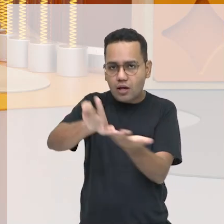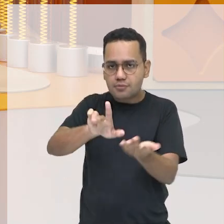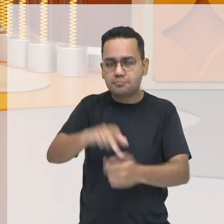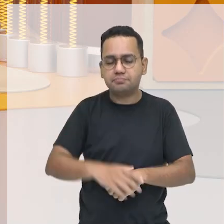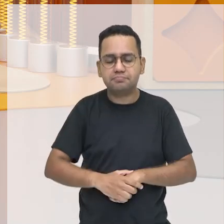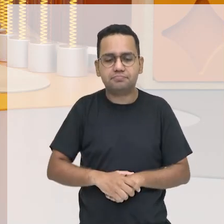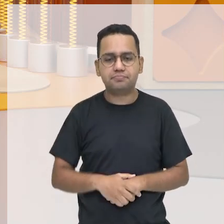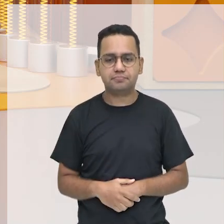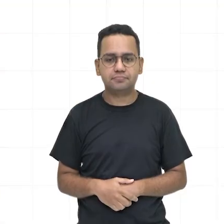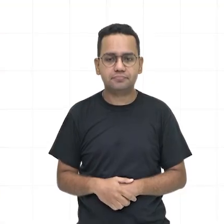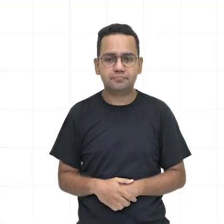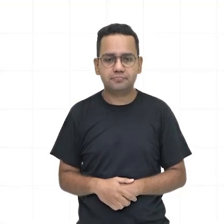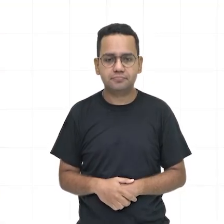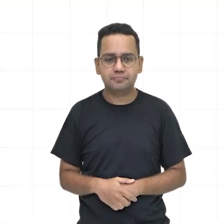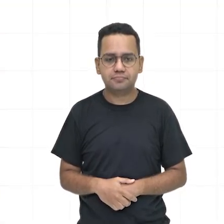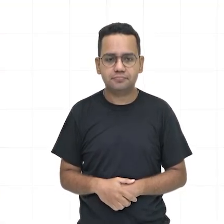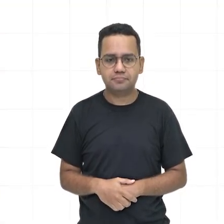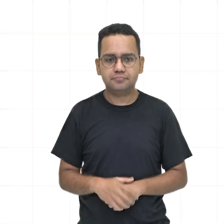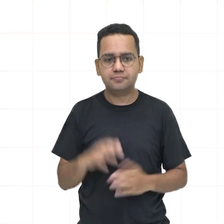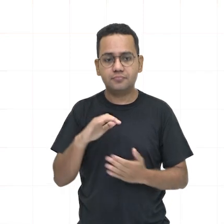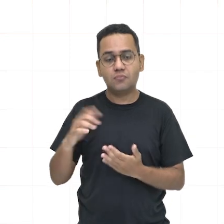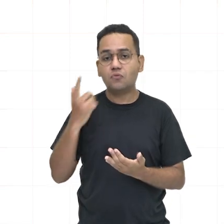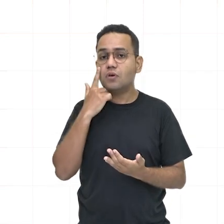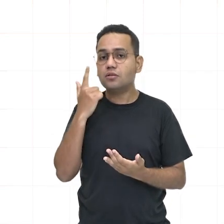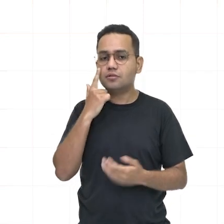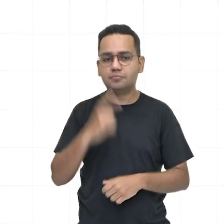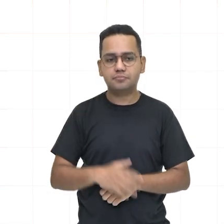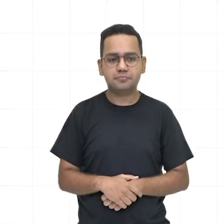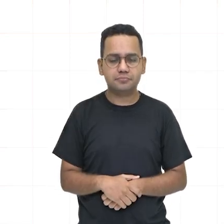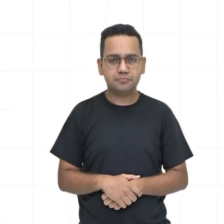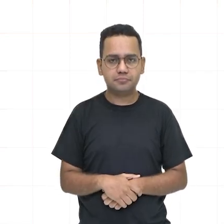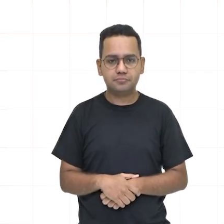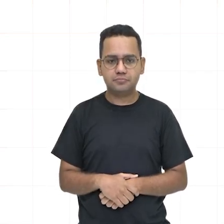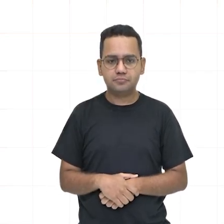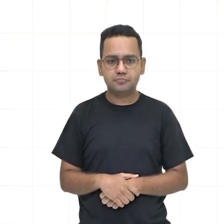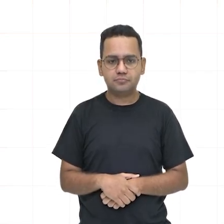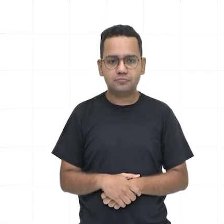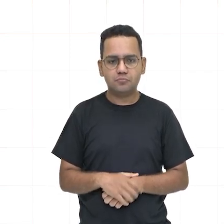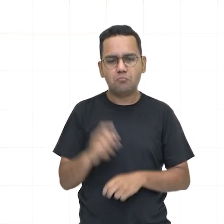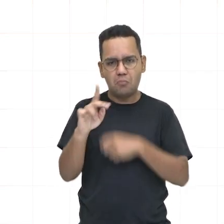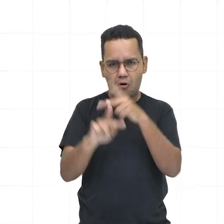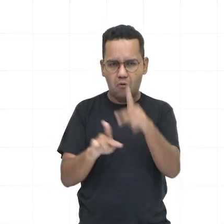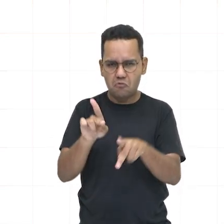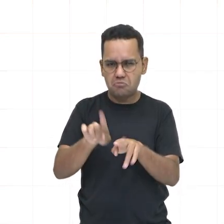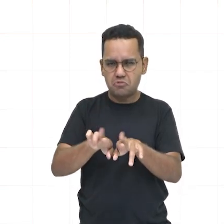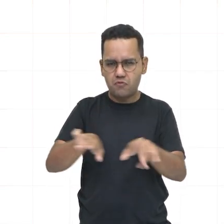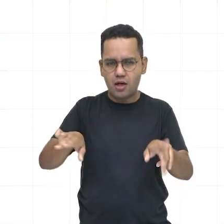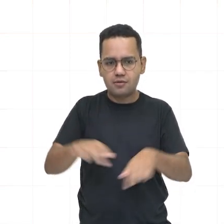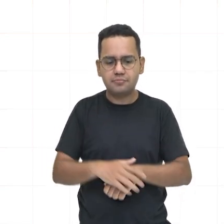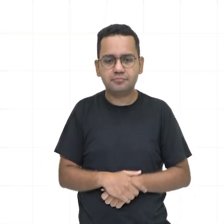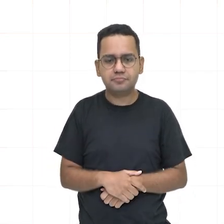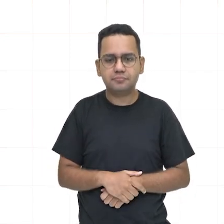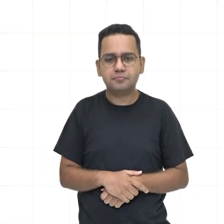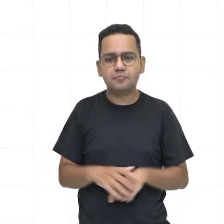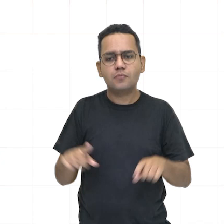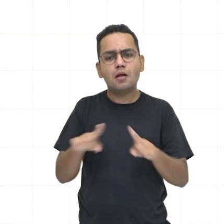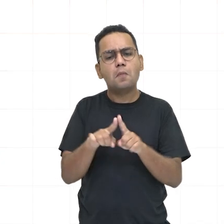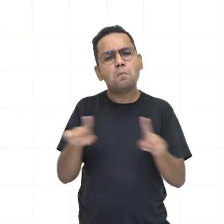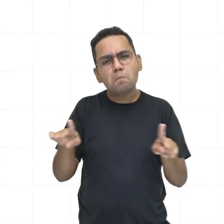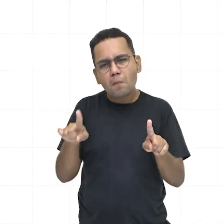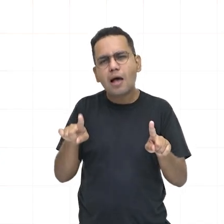olhadinha aqui nos traços de civilização. As civilizações são complexos